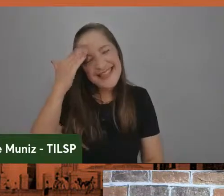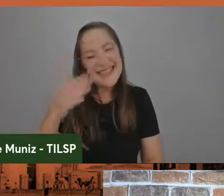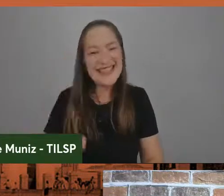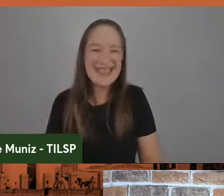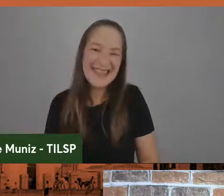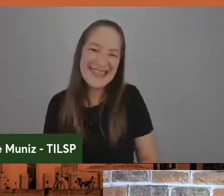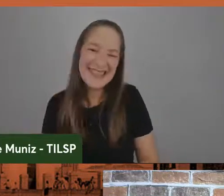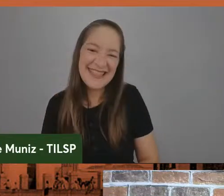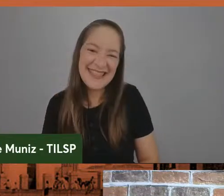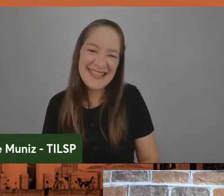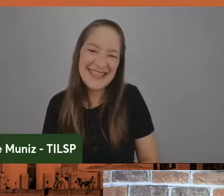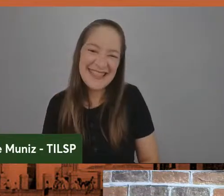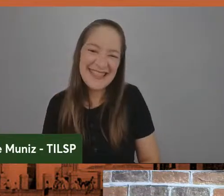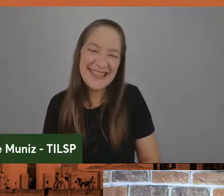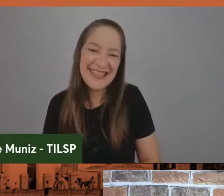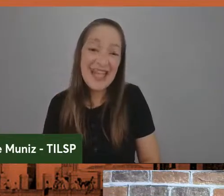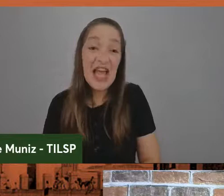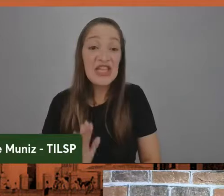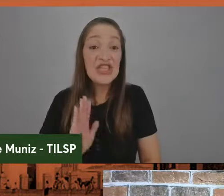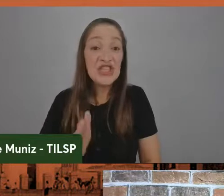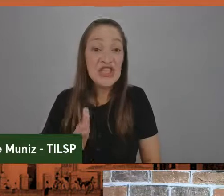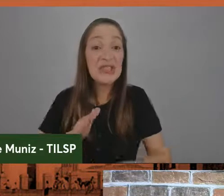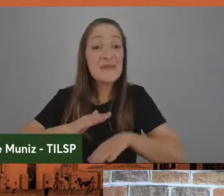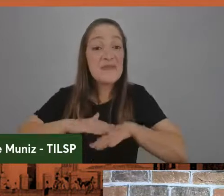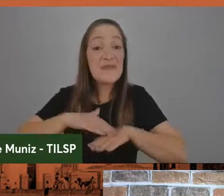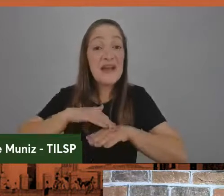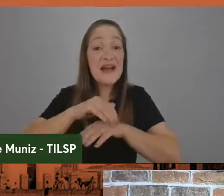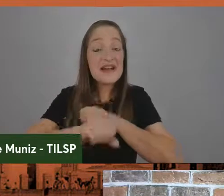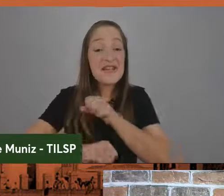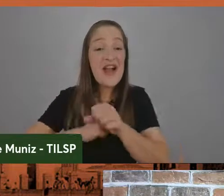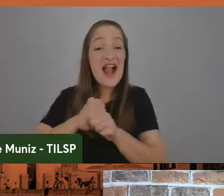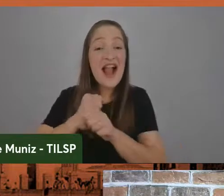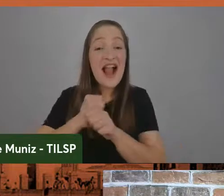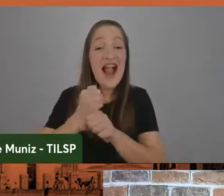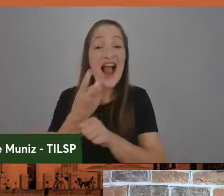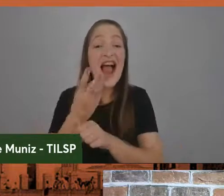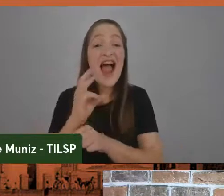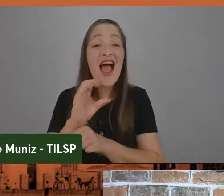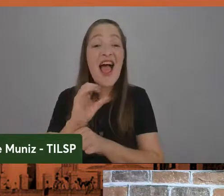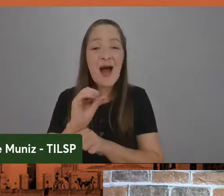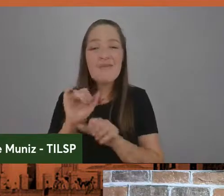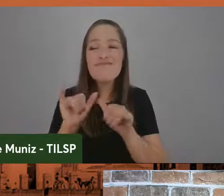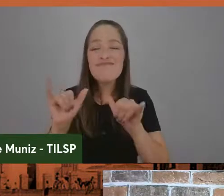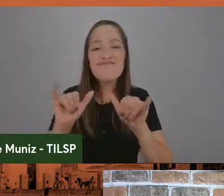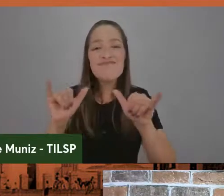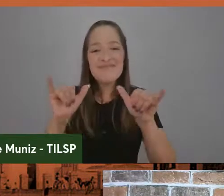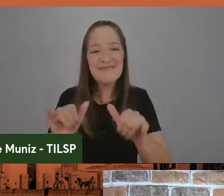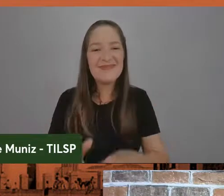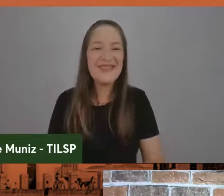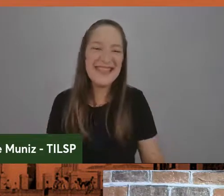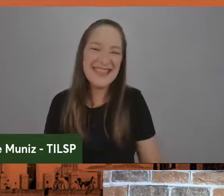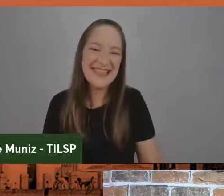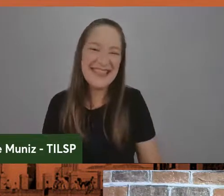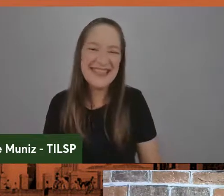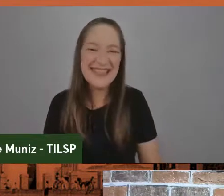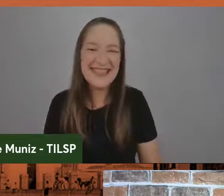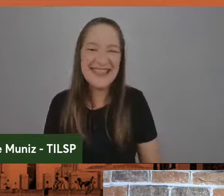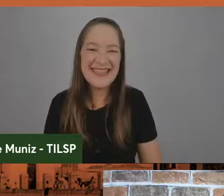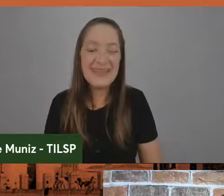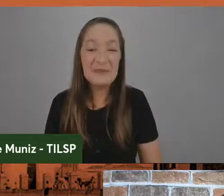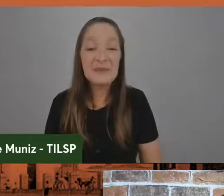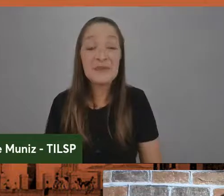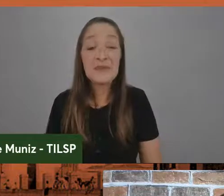Porque, bom, já faz mais de 30 anos que eu publico lá, desde o Relato de um Certo Oriente. Uhum.